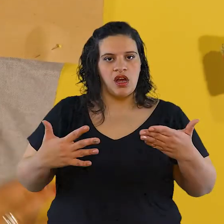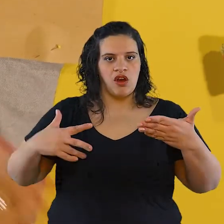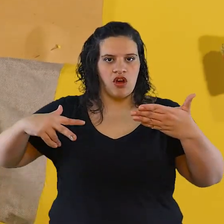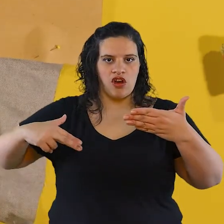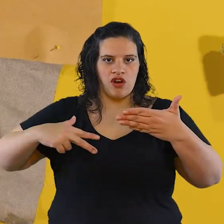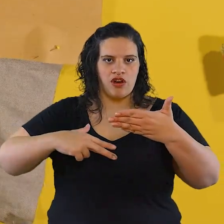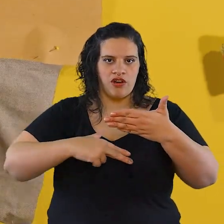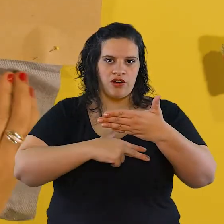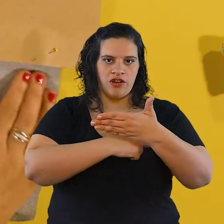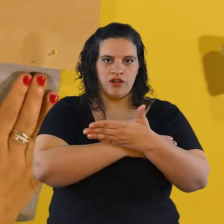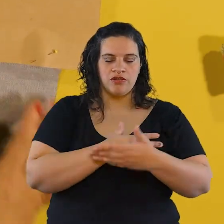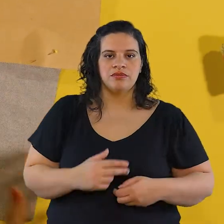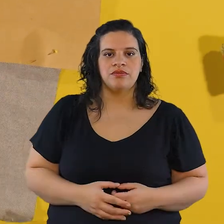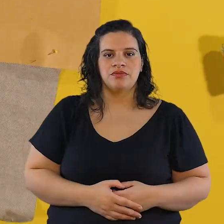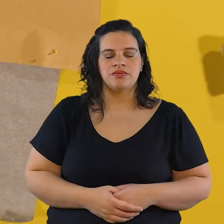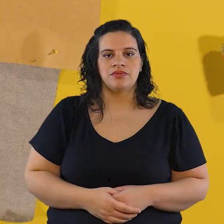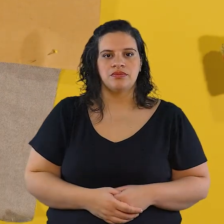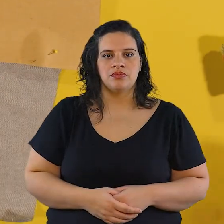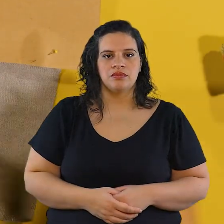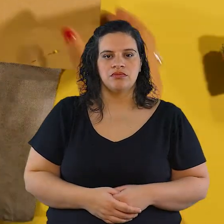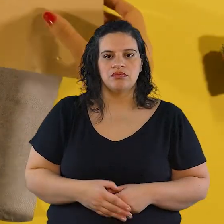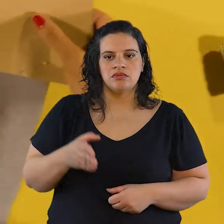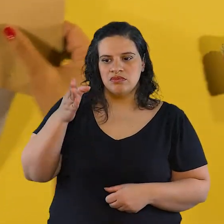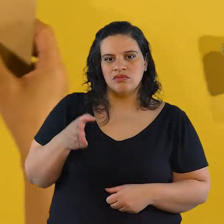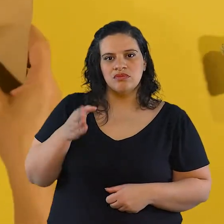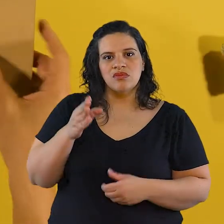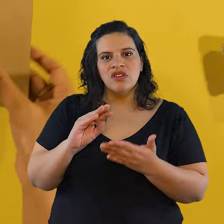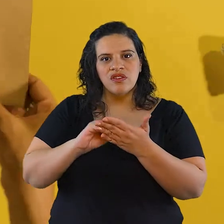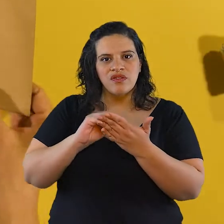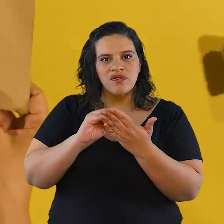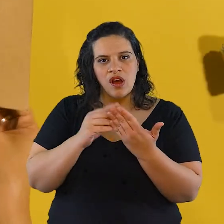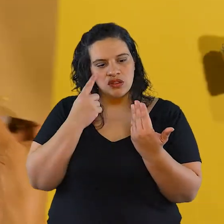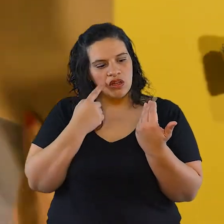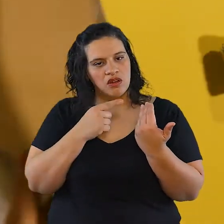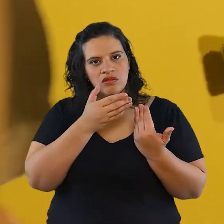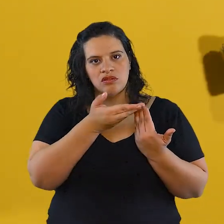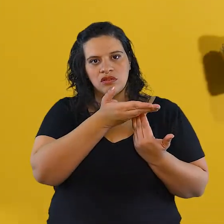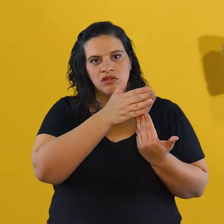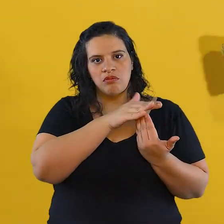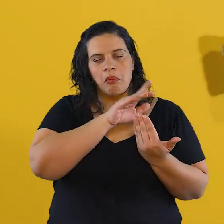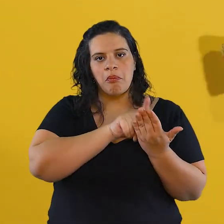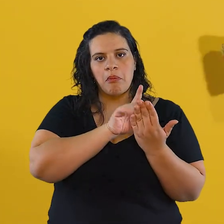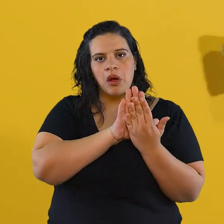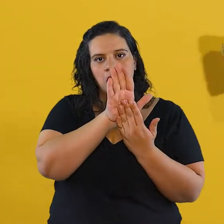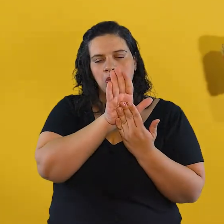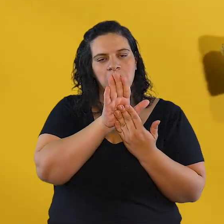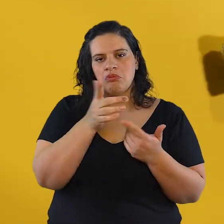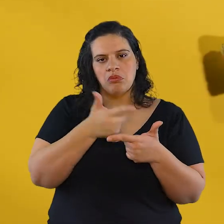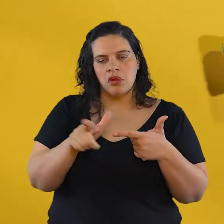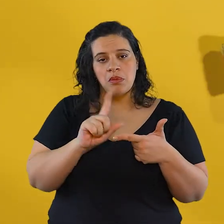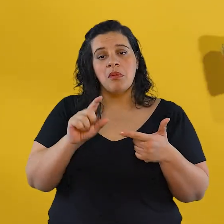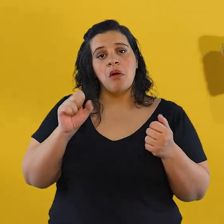Agora eu vou cortar essa sobra. E aqui, mesmo que tenha sobrado, ó, eu